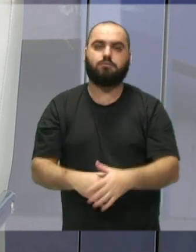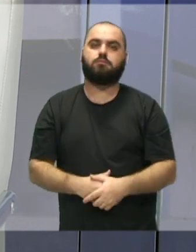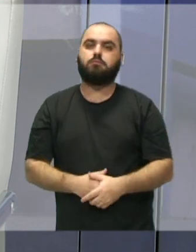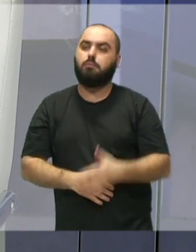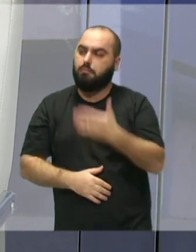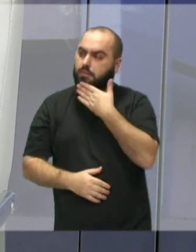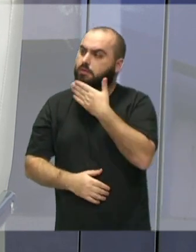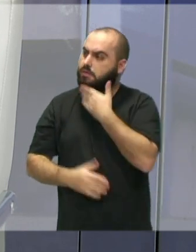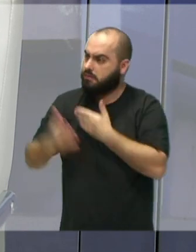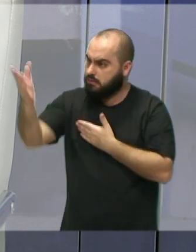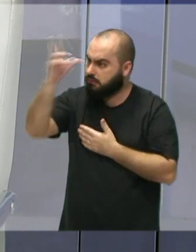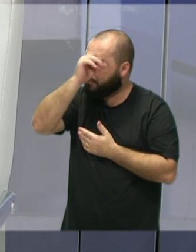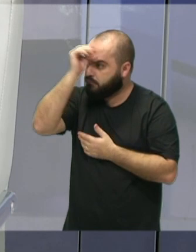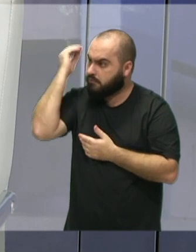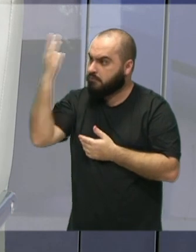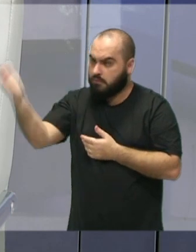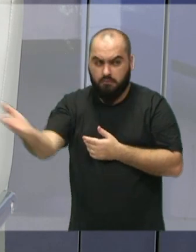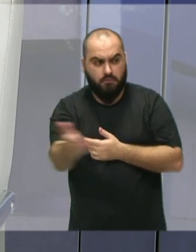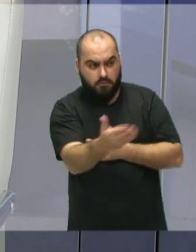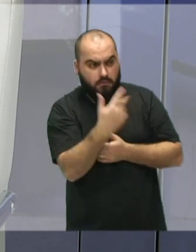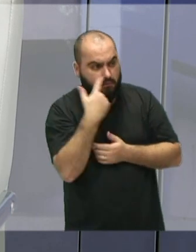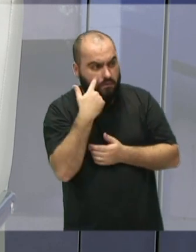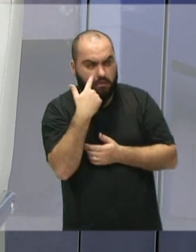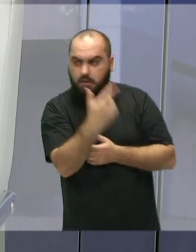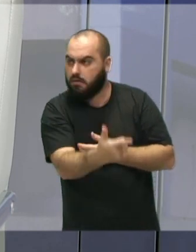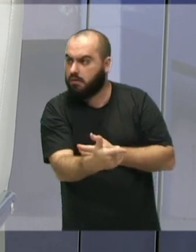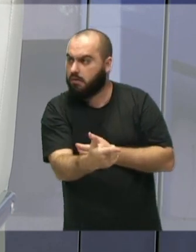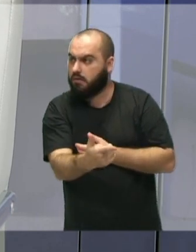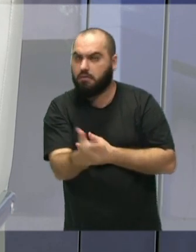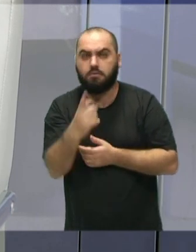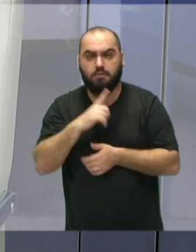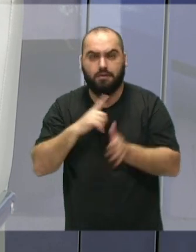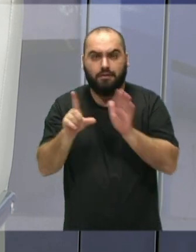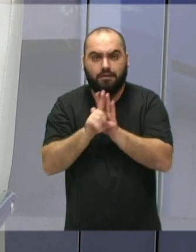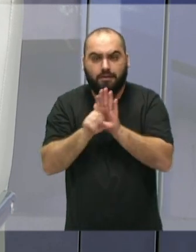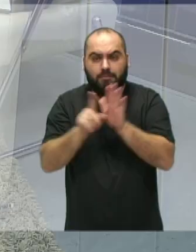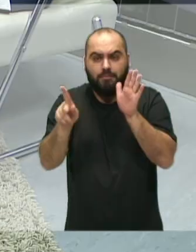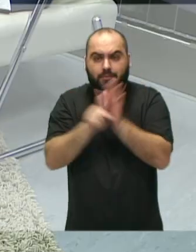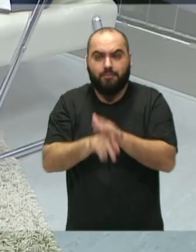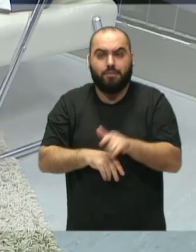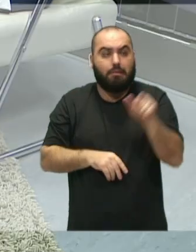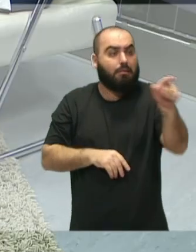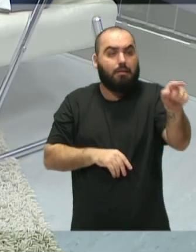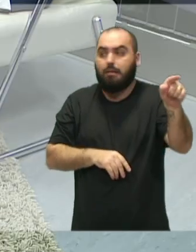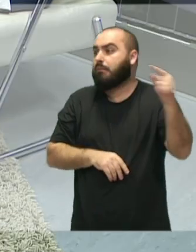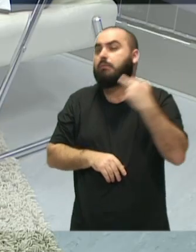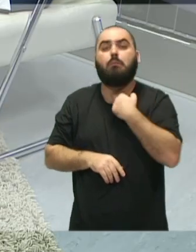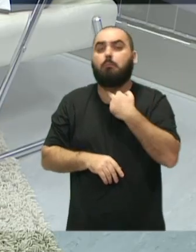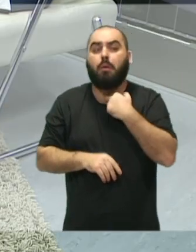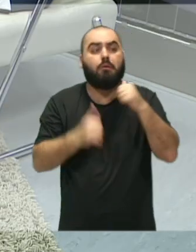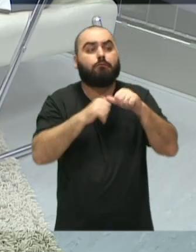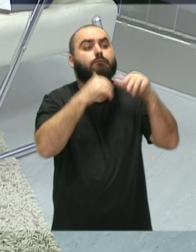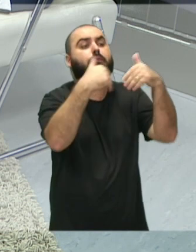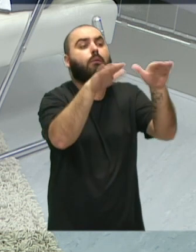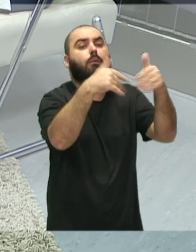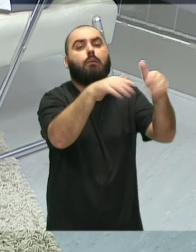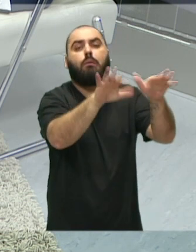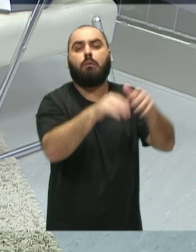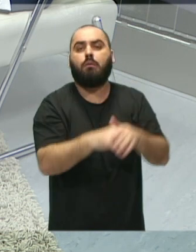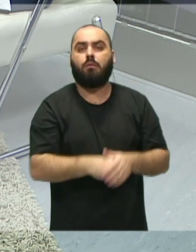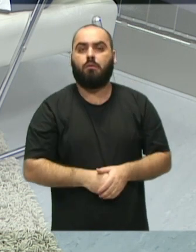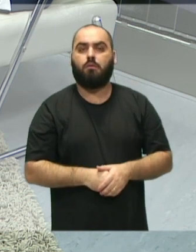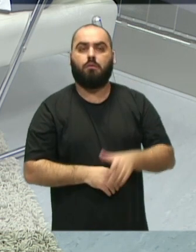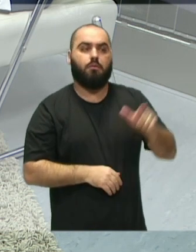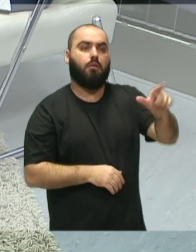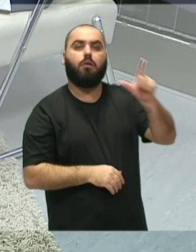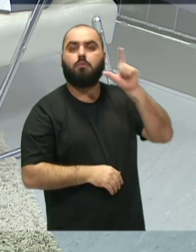ali. E que fosse fazer o cumprimento da lei. Existe lei para isso. Aquilo não pode ficar lá só estragando, sendo